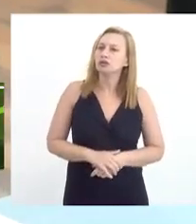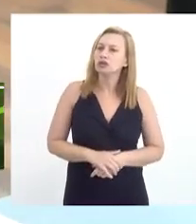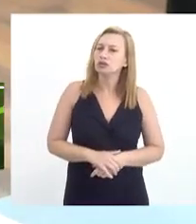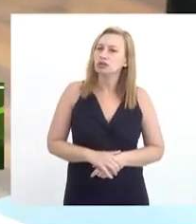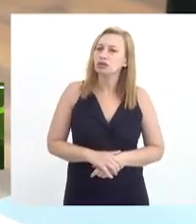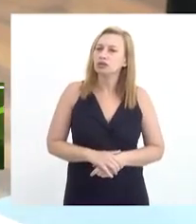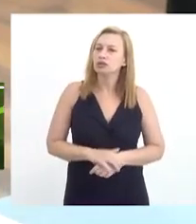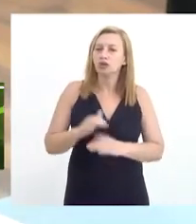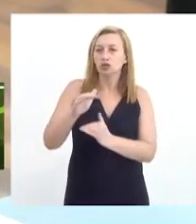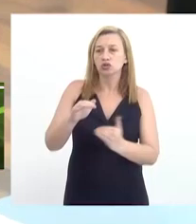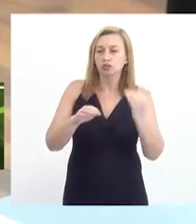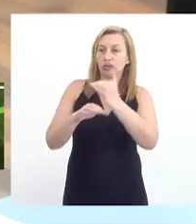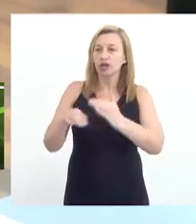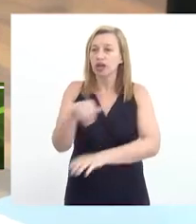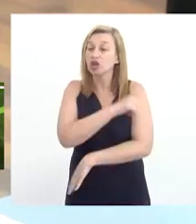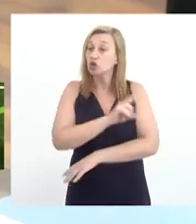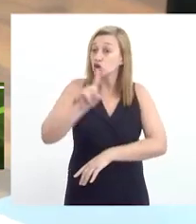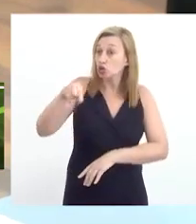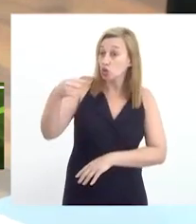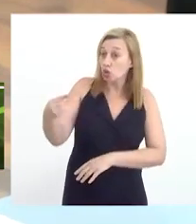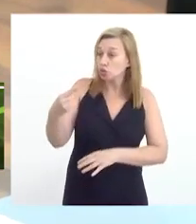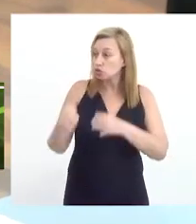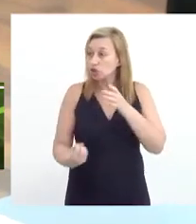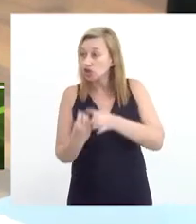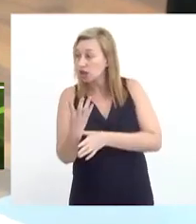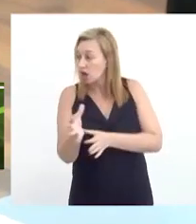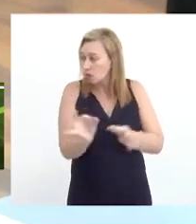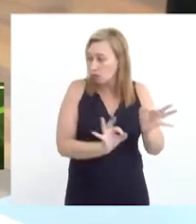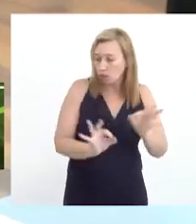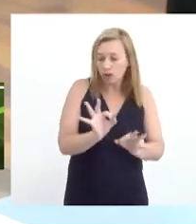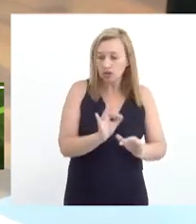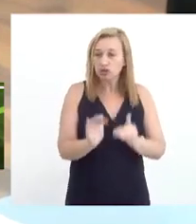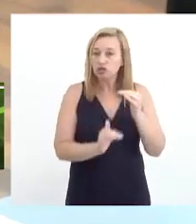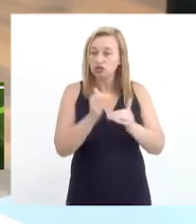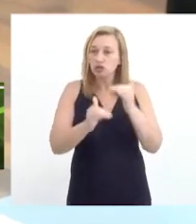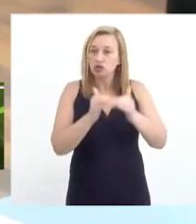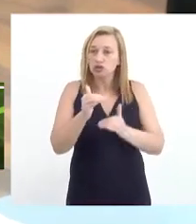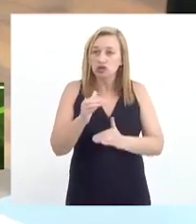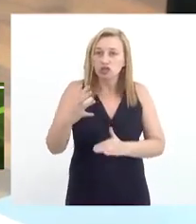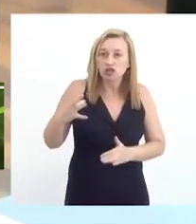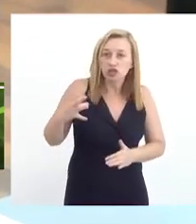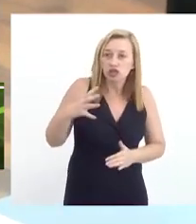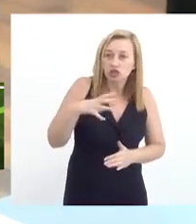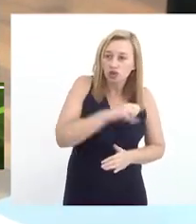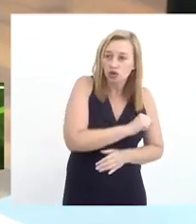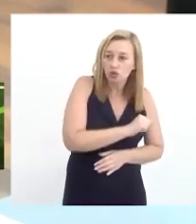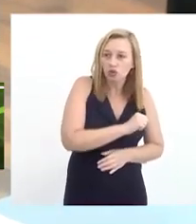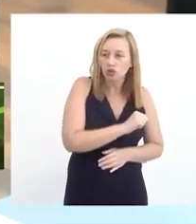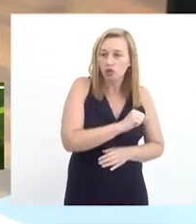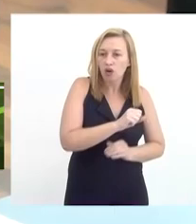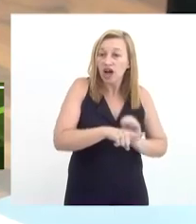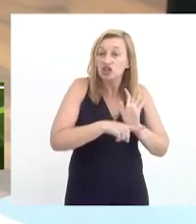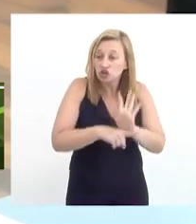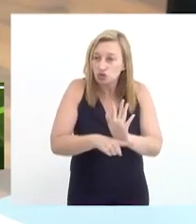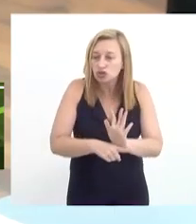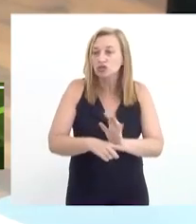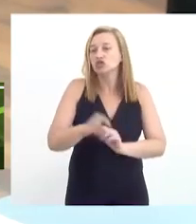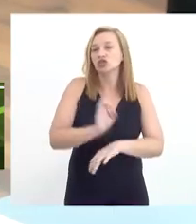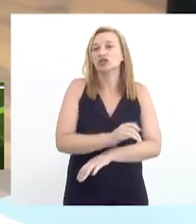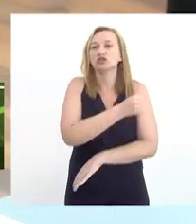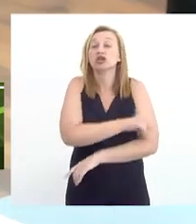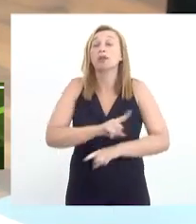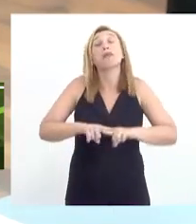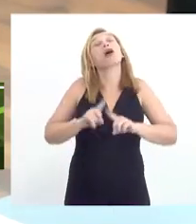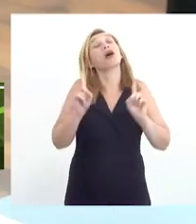Como Supera Rio E outros Construído um plano De desenvolvimento De socorro Ao estado do Rio de Janeiro Mas